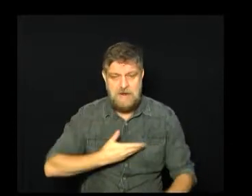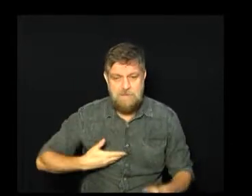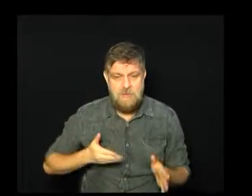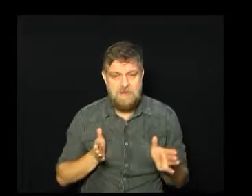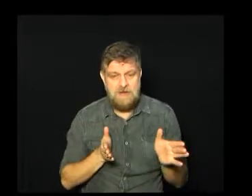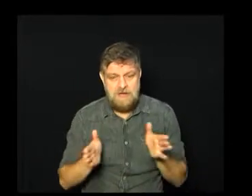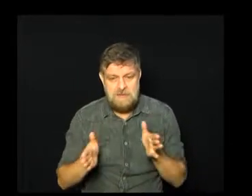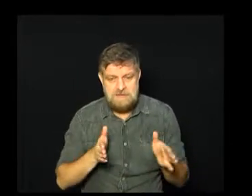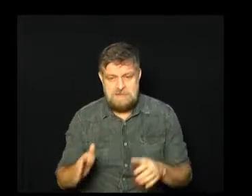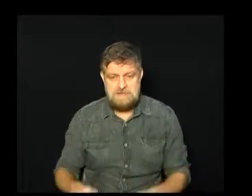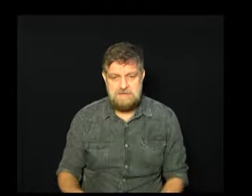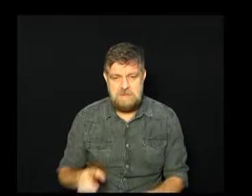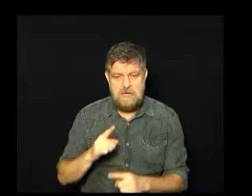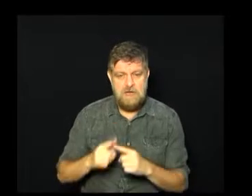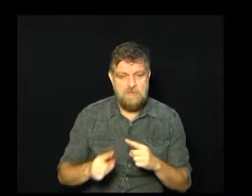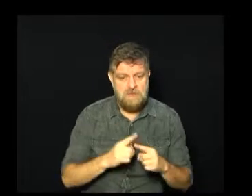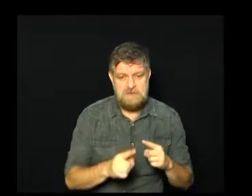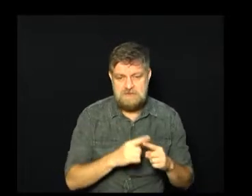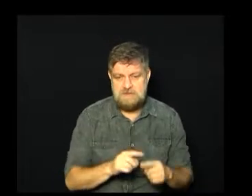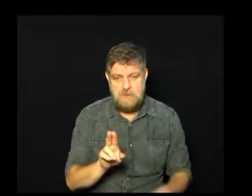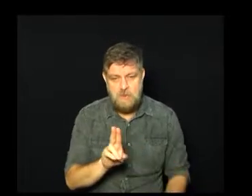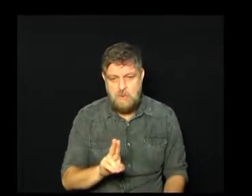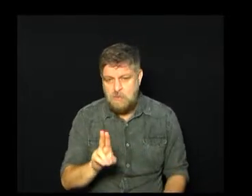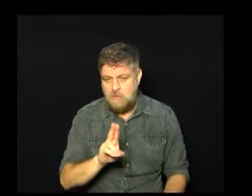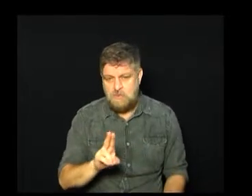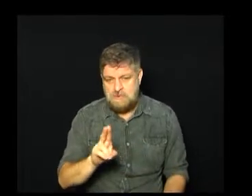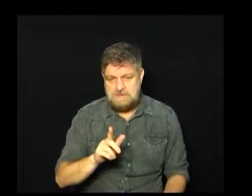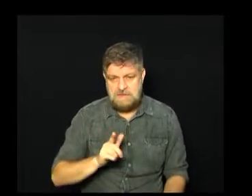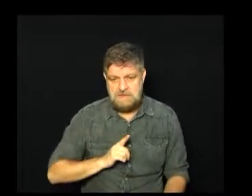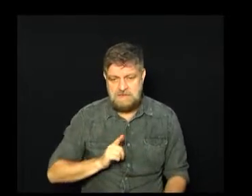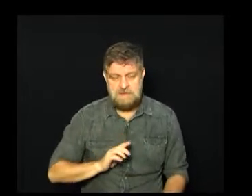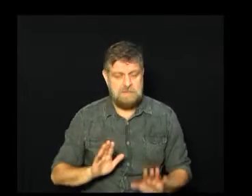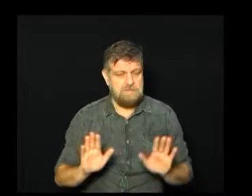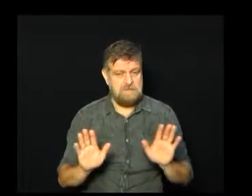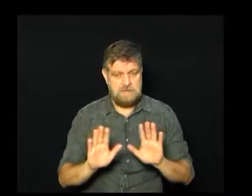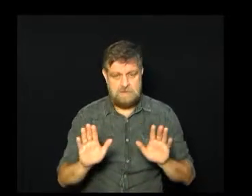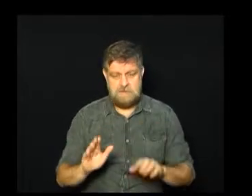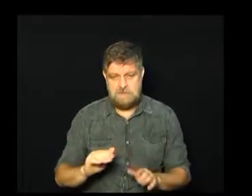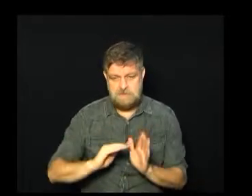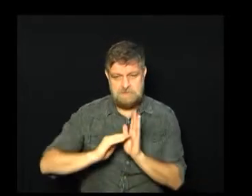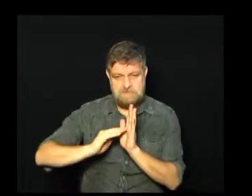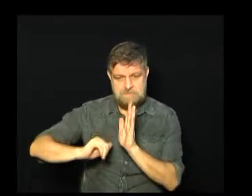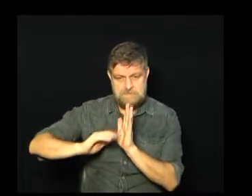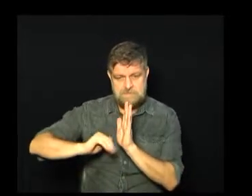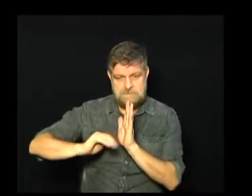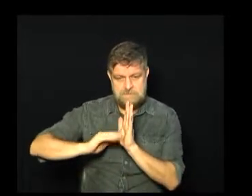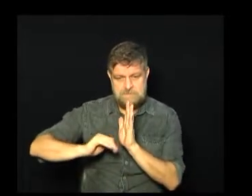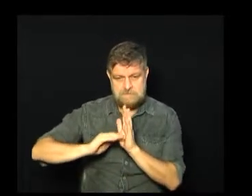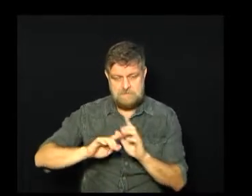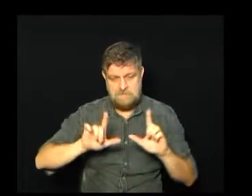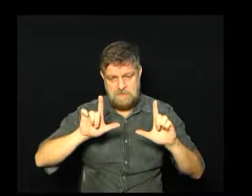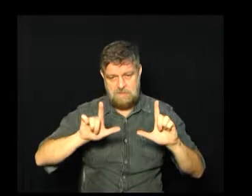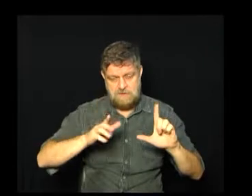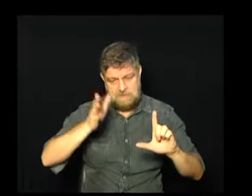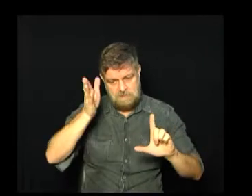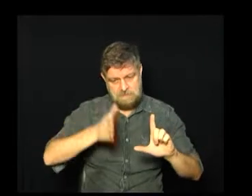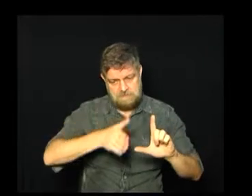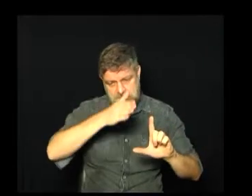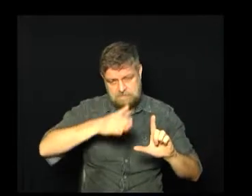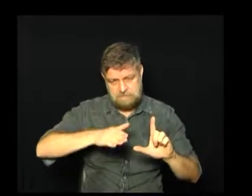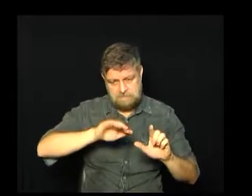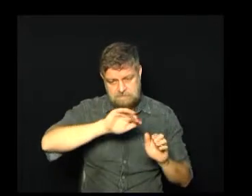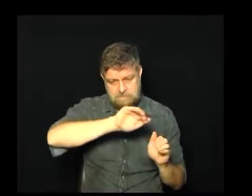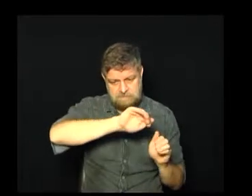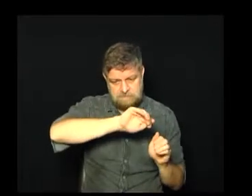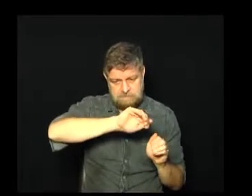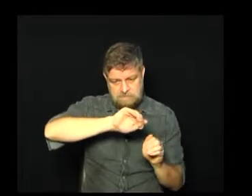é vedado em qualquer hipótese sua utilização exclusiva pelo mantenedor. Nós tiramos, né, essa placa, embora